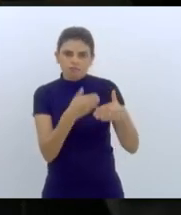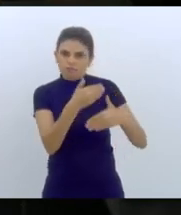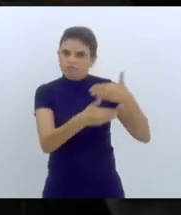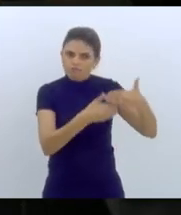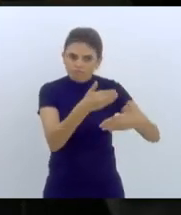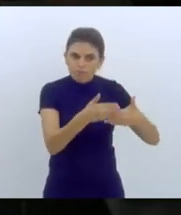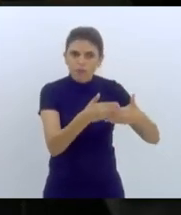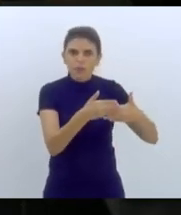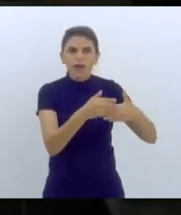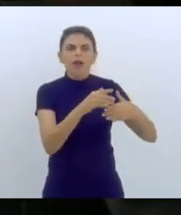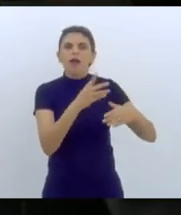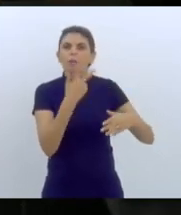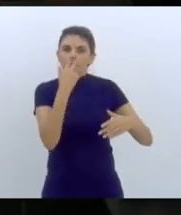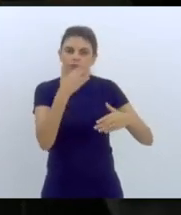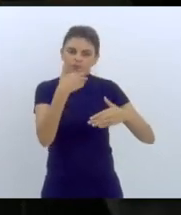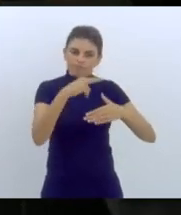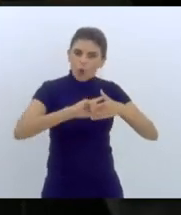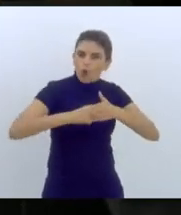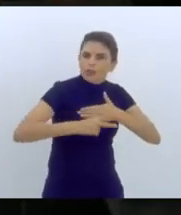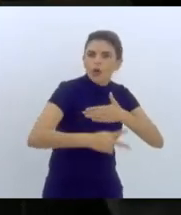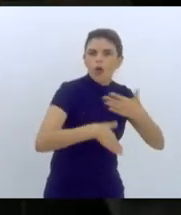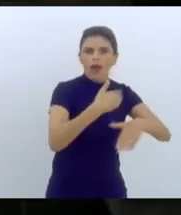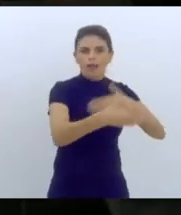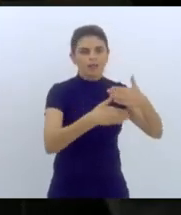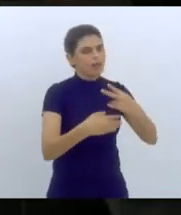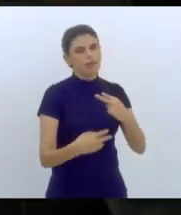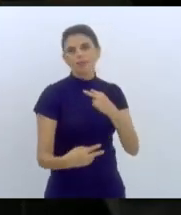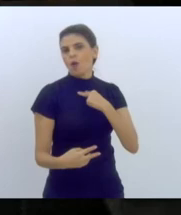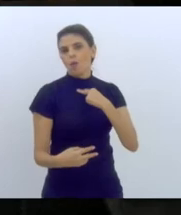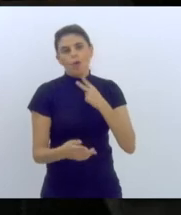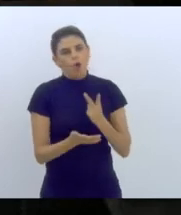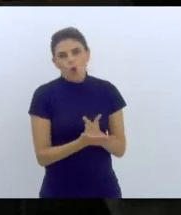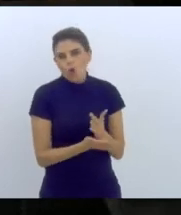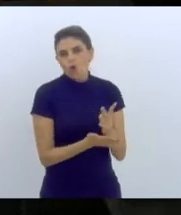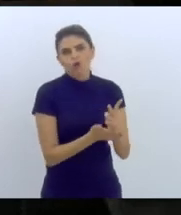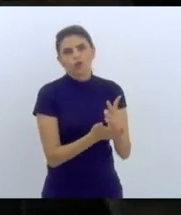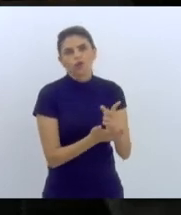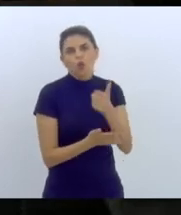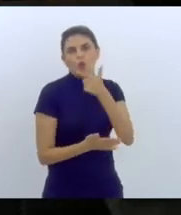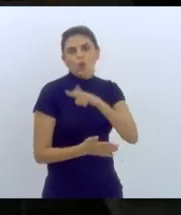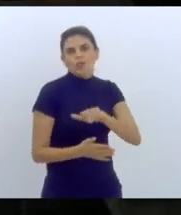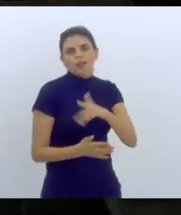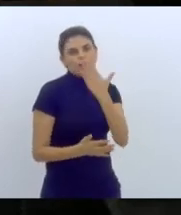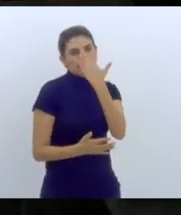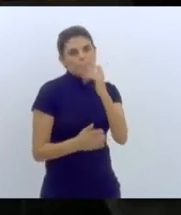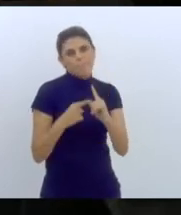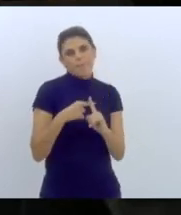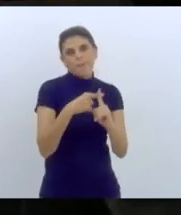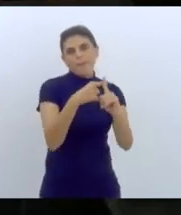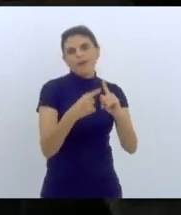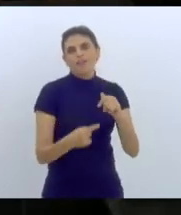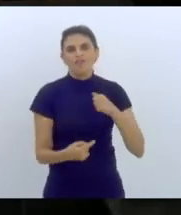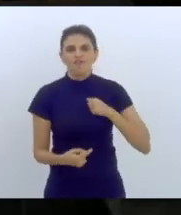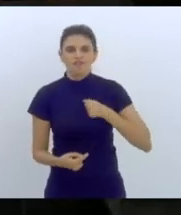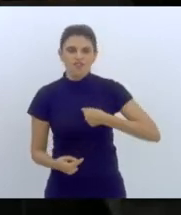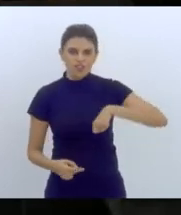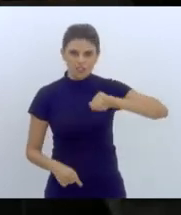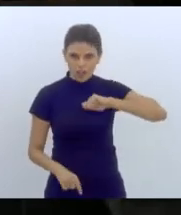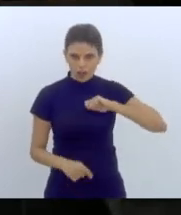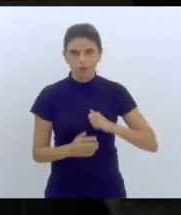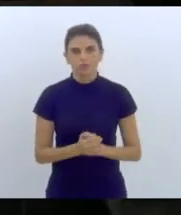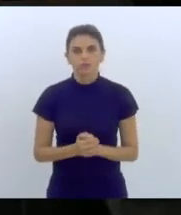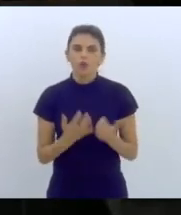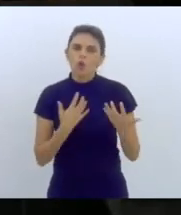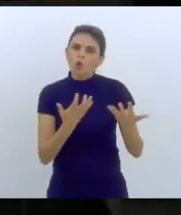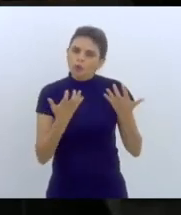nas suas práticas, não pode gozar de benefício fiscal. Então, senhor presidente,